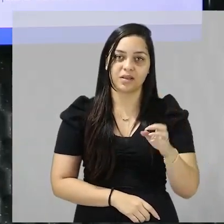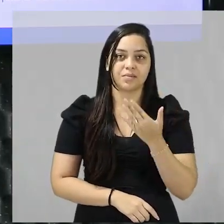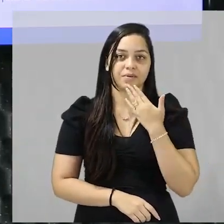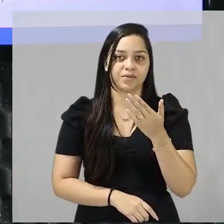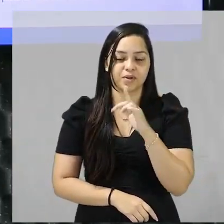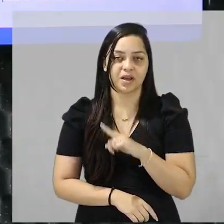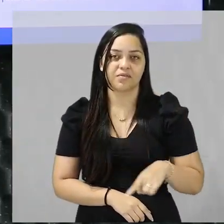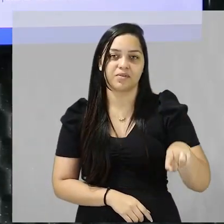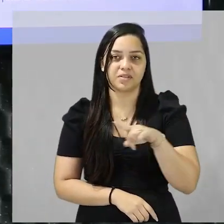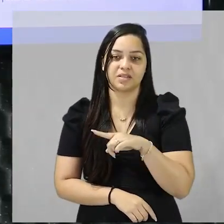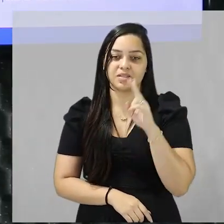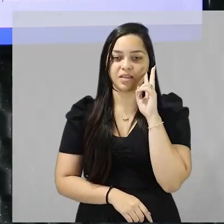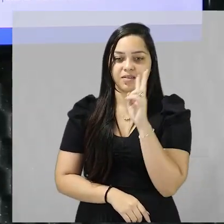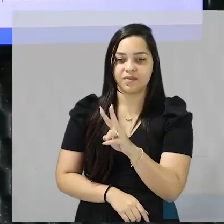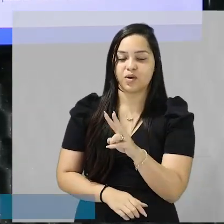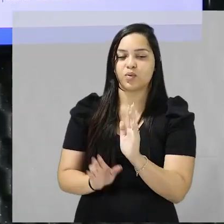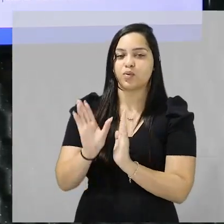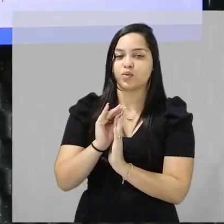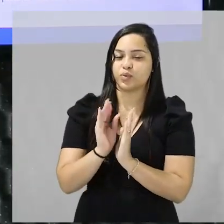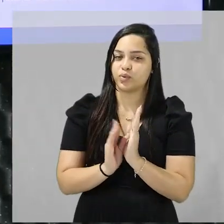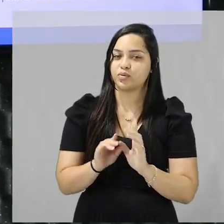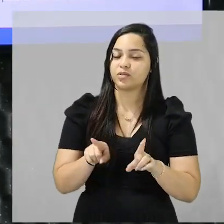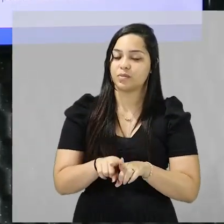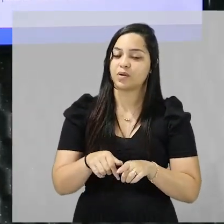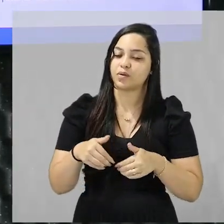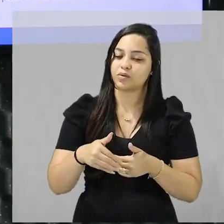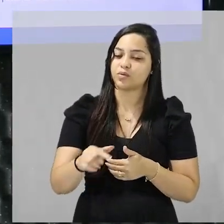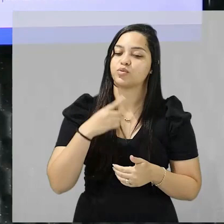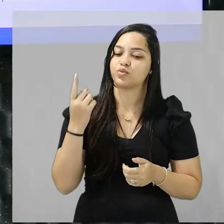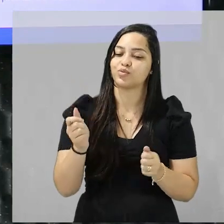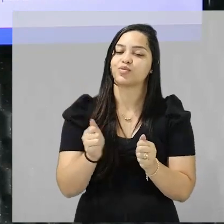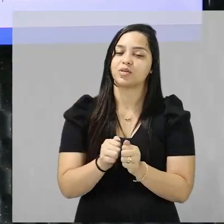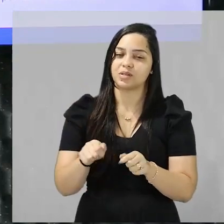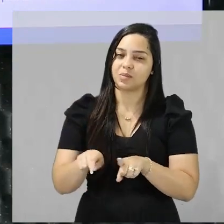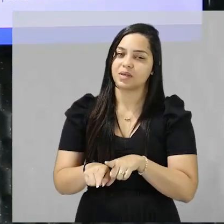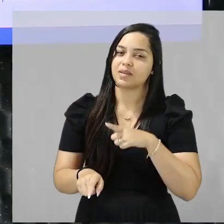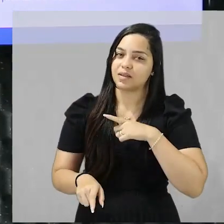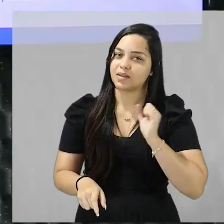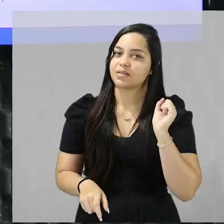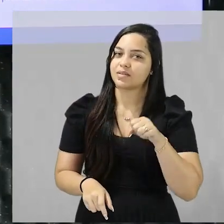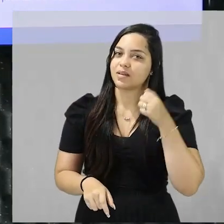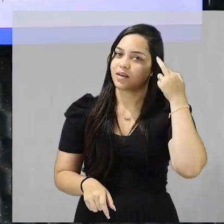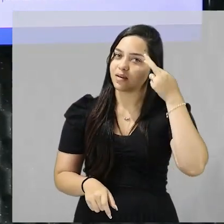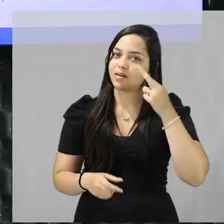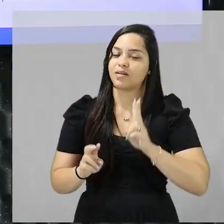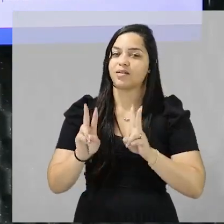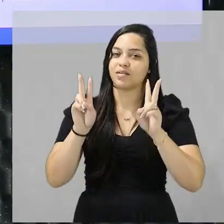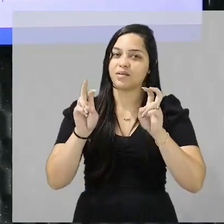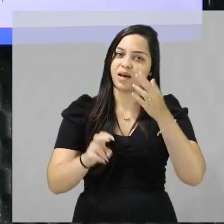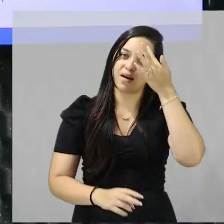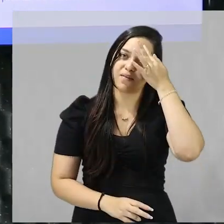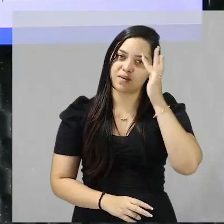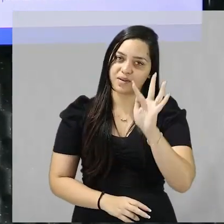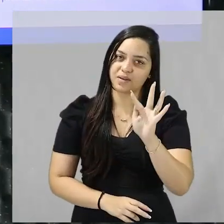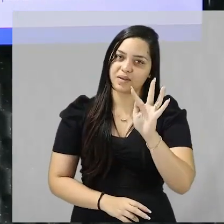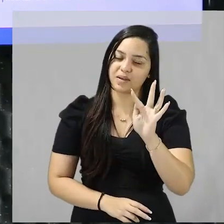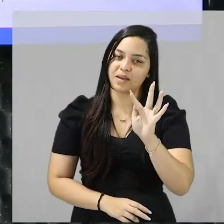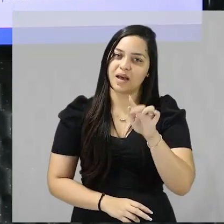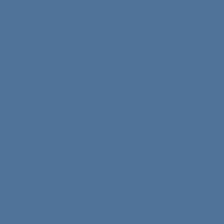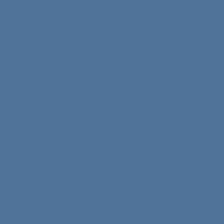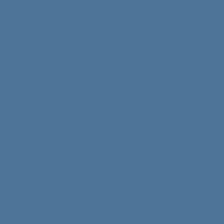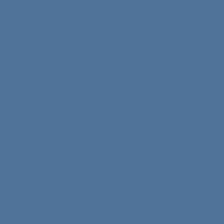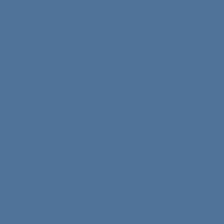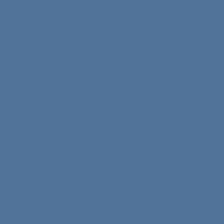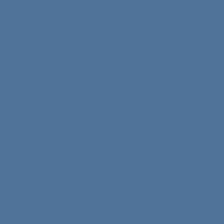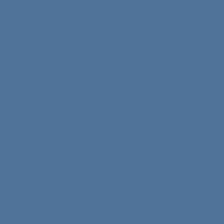senhores que acompanhem os nossos conteúdos, continue conosco, que nós temos mais reflexões sobre a filosofia para levar até